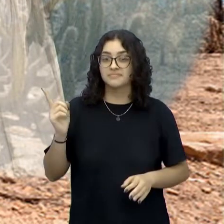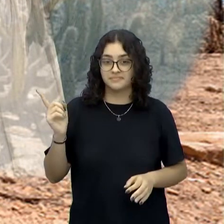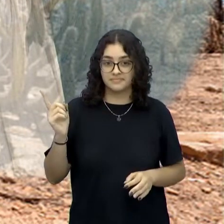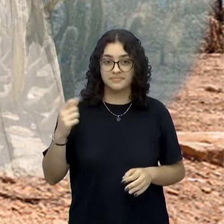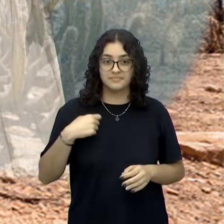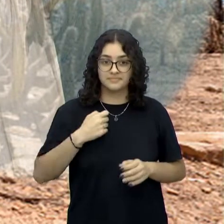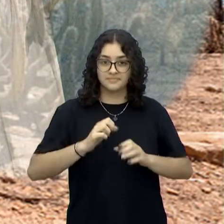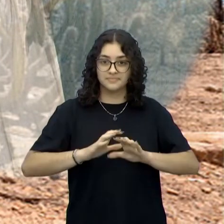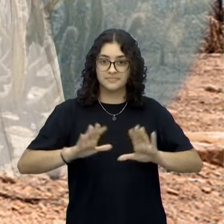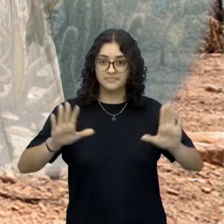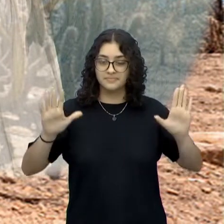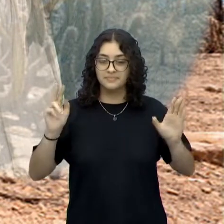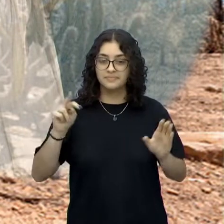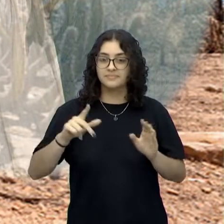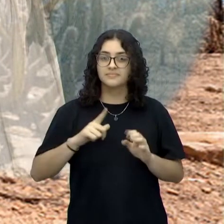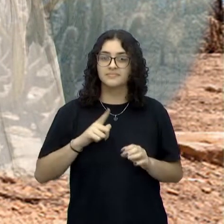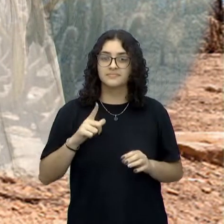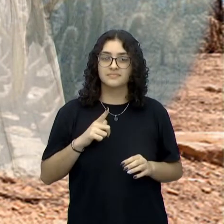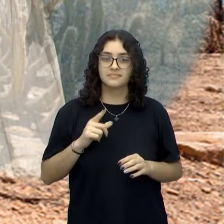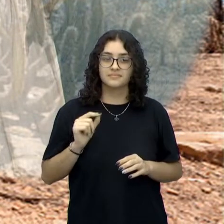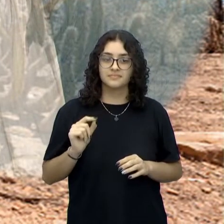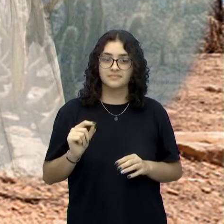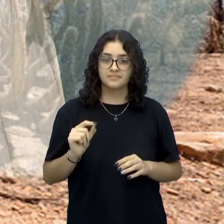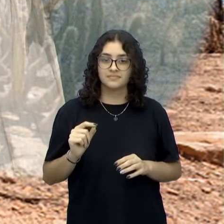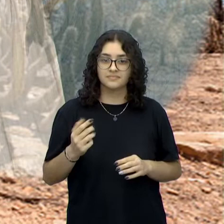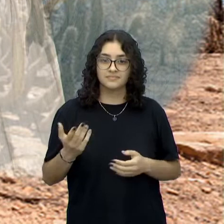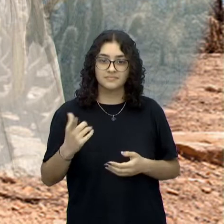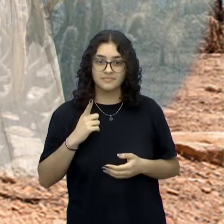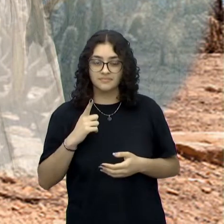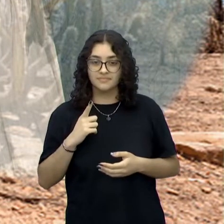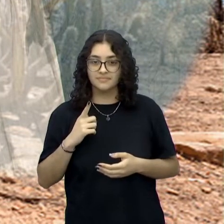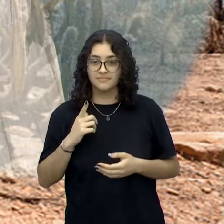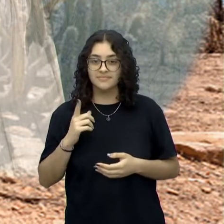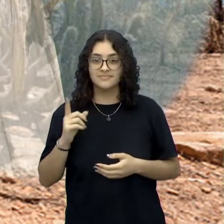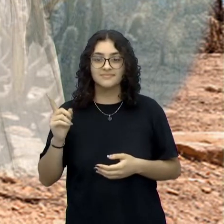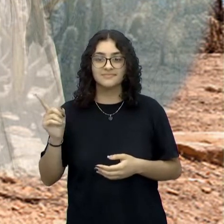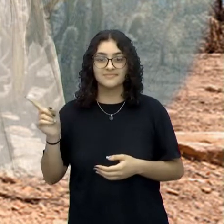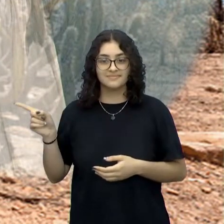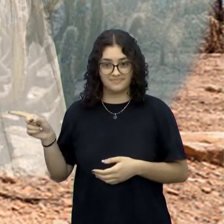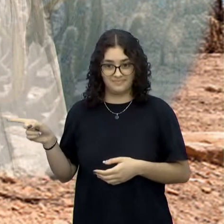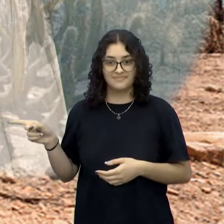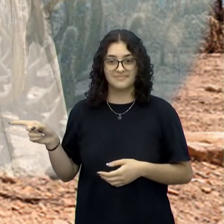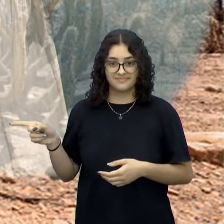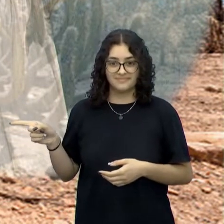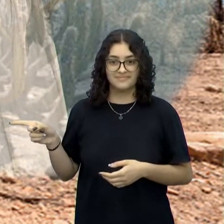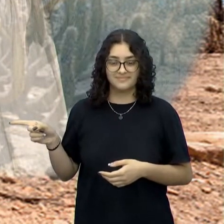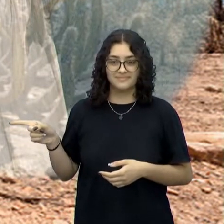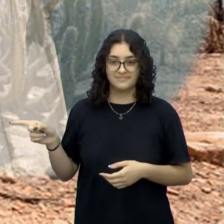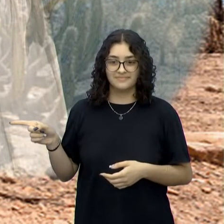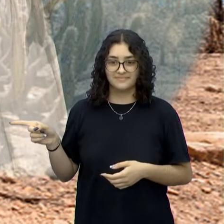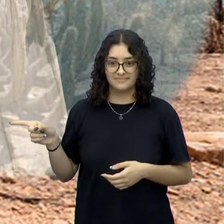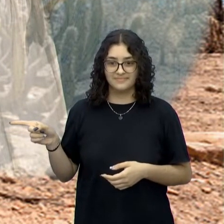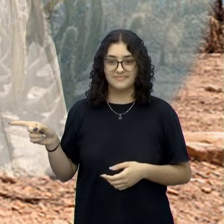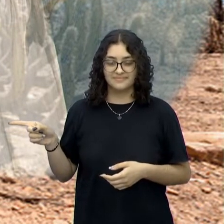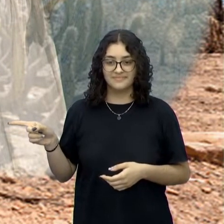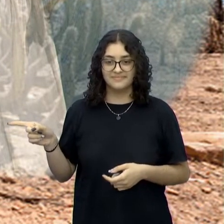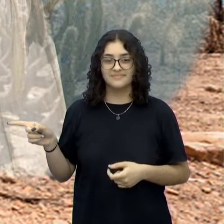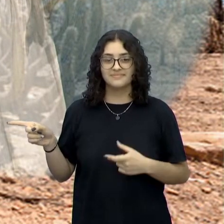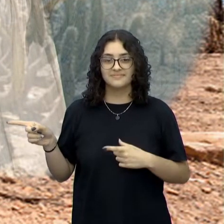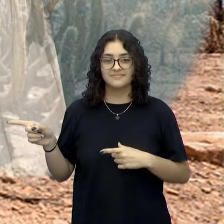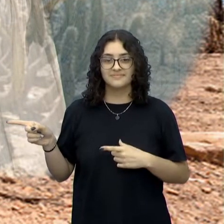no meu cenário aqui do sertão, eu tenho aqui do meu lado direito, que aí para vocês está aparecendo como esquerdo, mas do meu lado